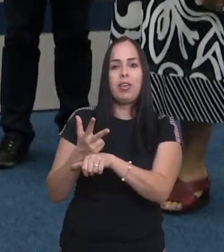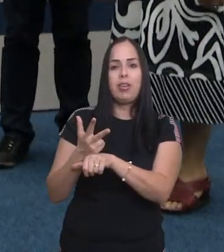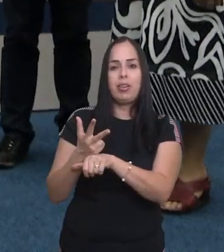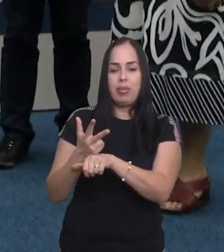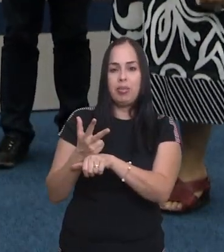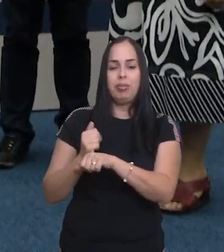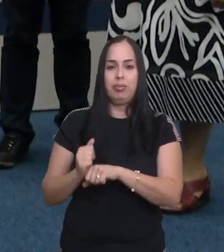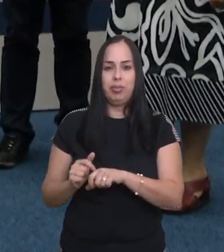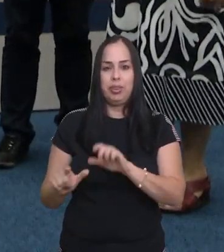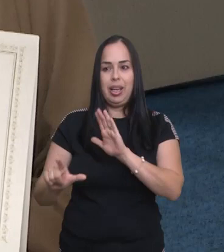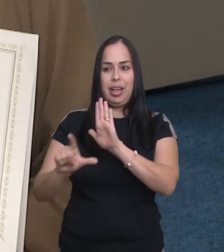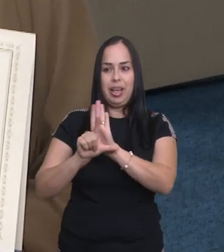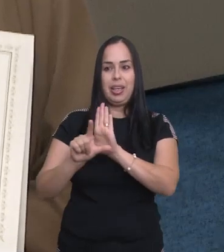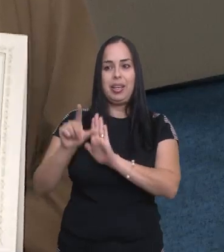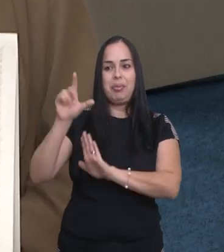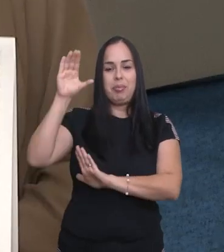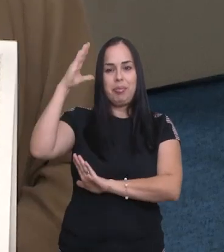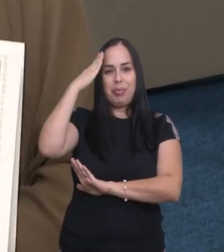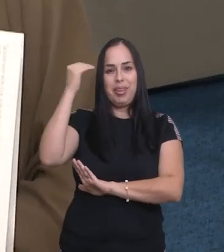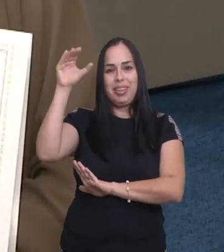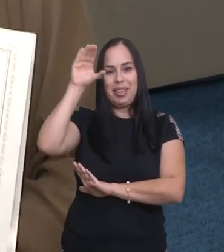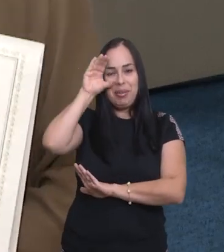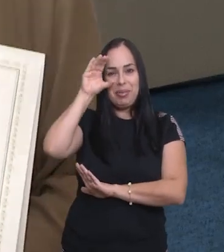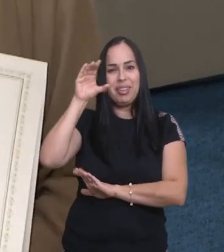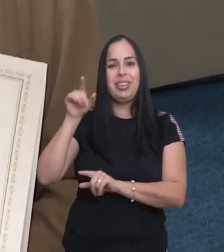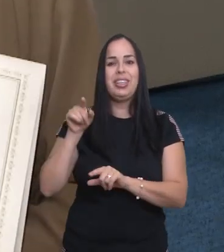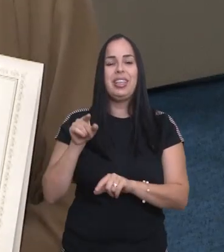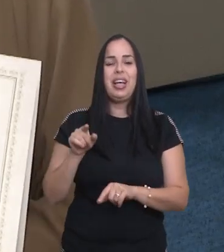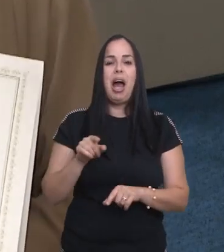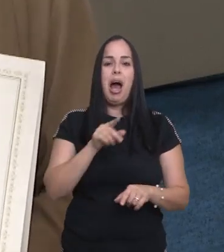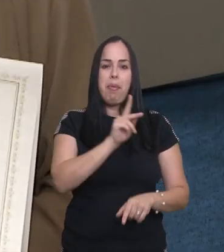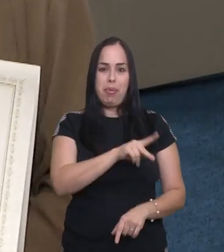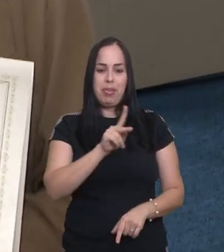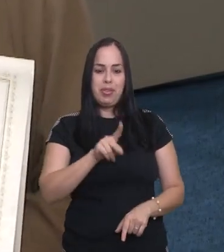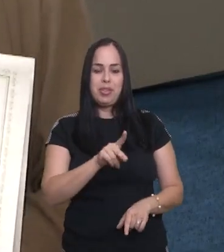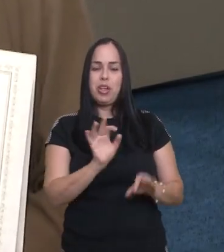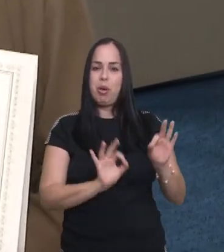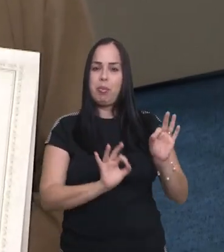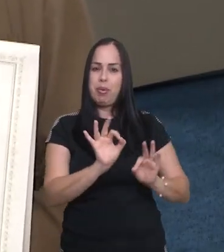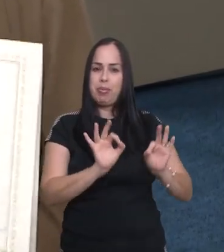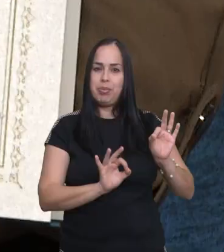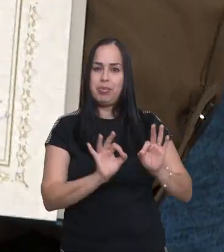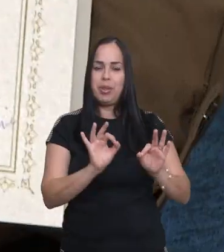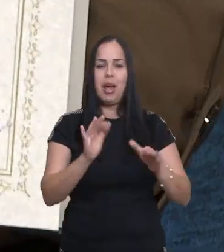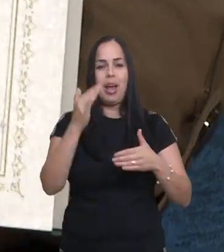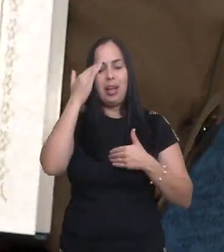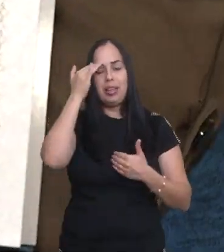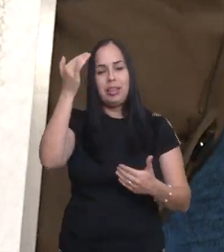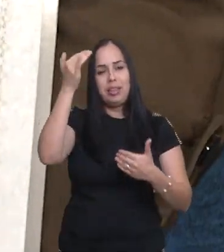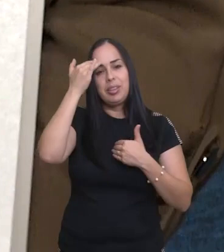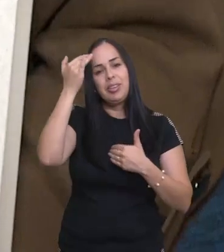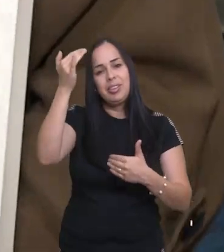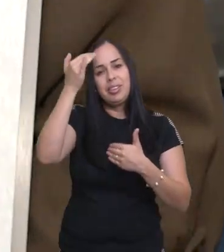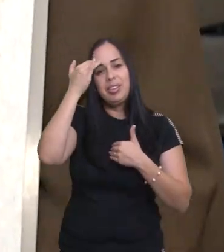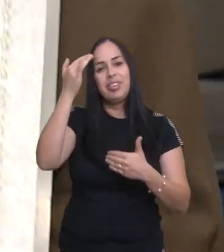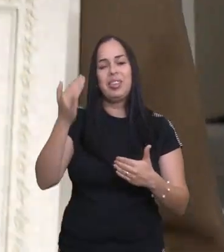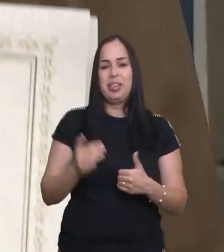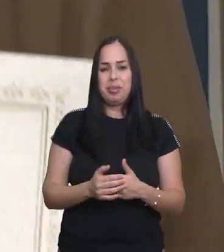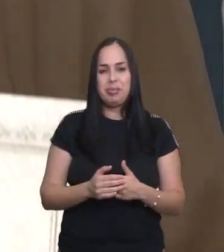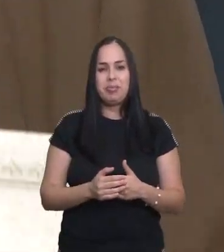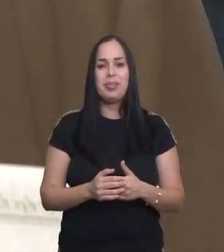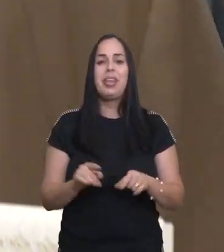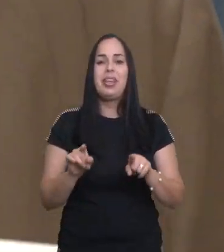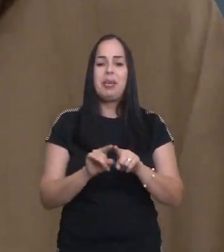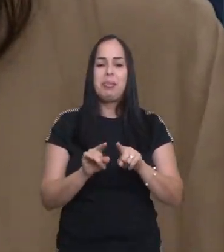Lei Maria da Penha. Tatiane Teófilo, professora que coordenou a produção do material, agradeceu o reconhecimento